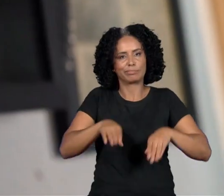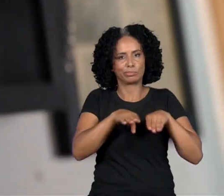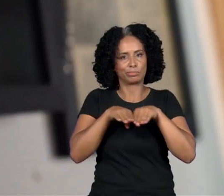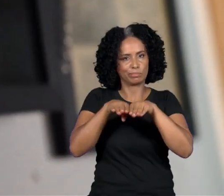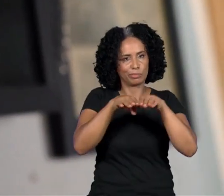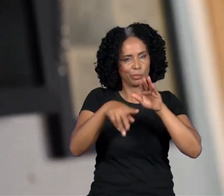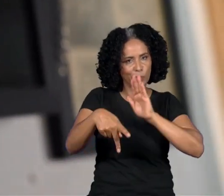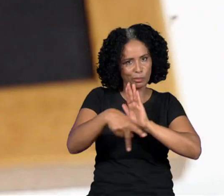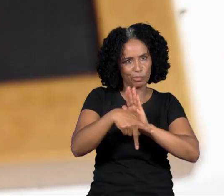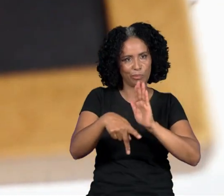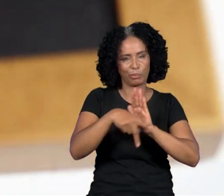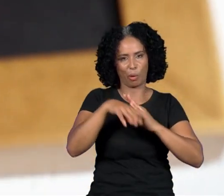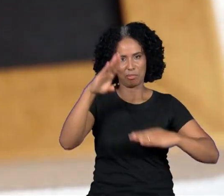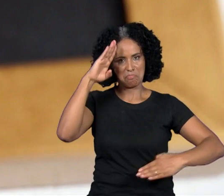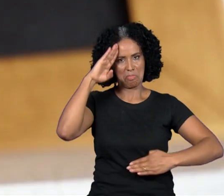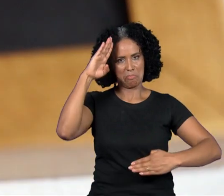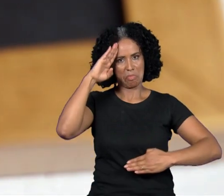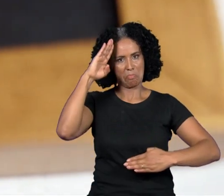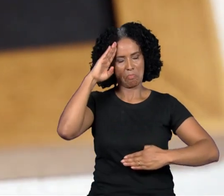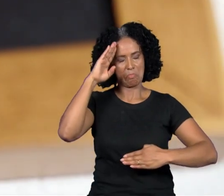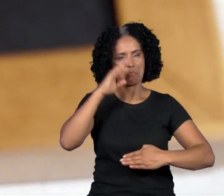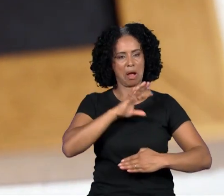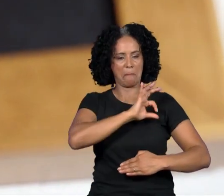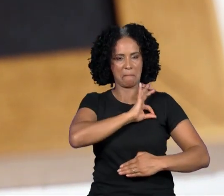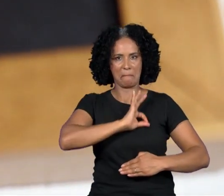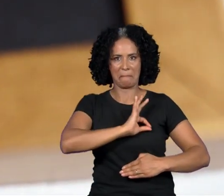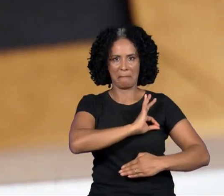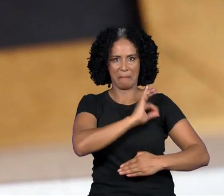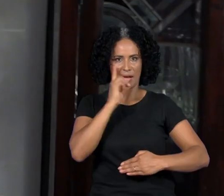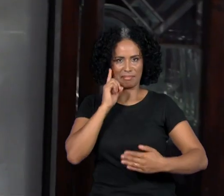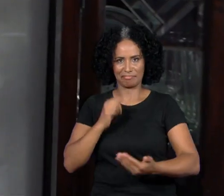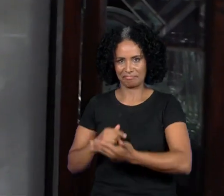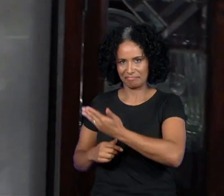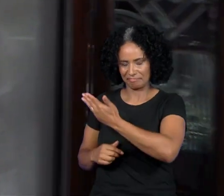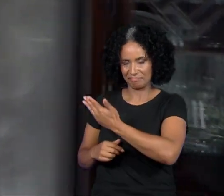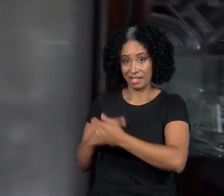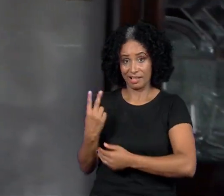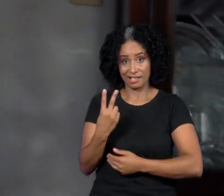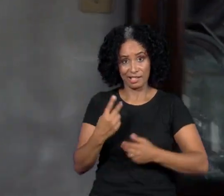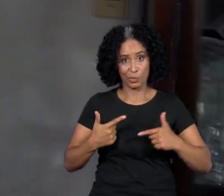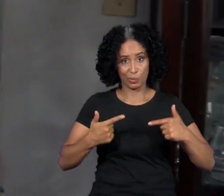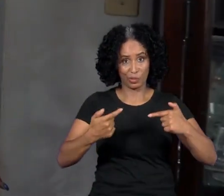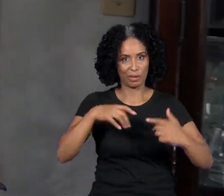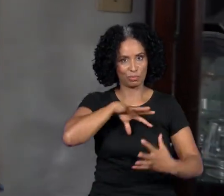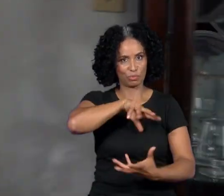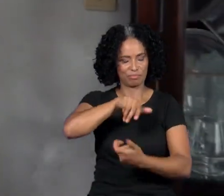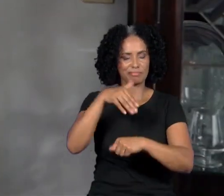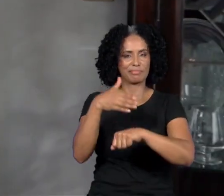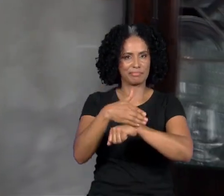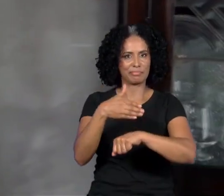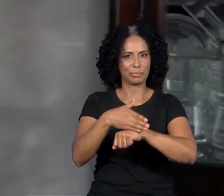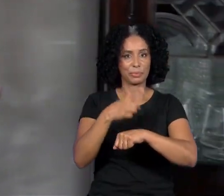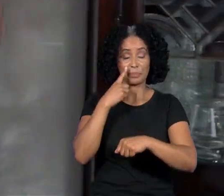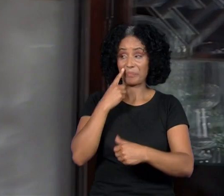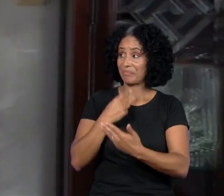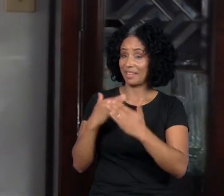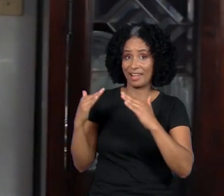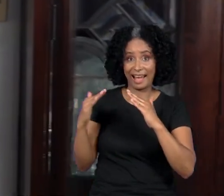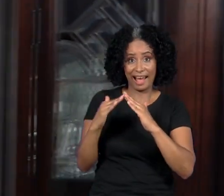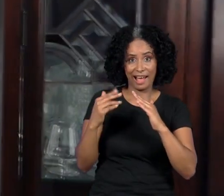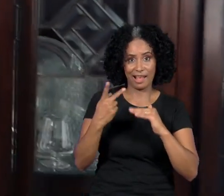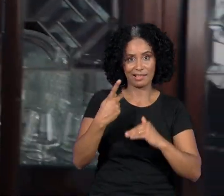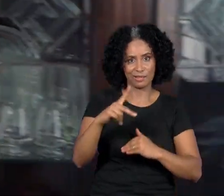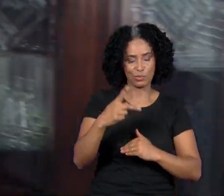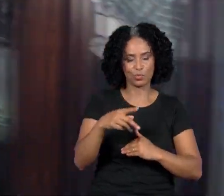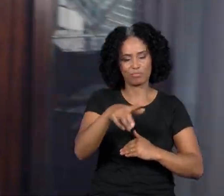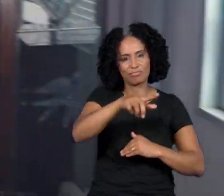Forças Armadas, já que ela foi combatente na Segunda Guerra Mundial. Essa aqui é a sala de Laudelina de Campos Melo. Essa